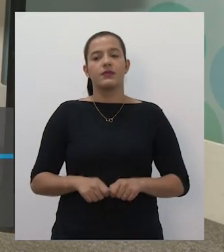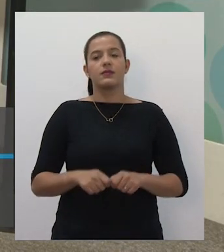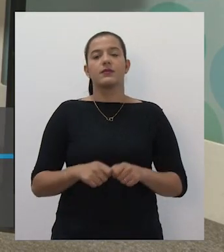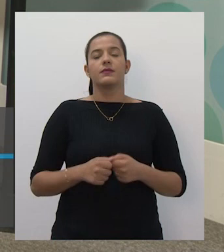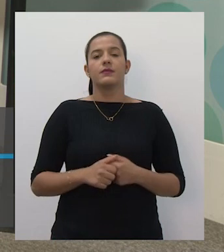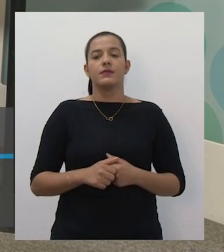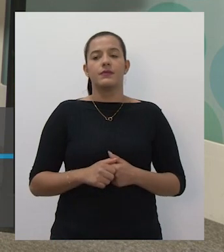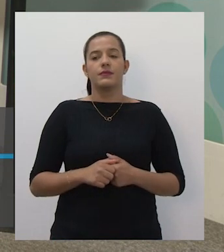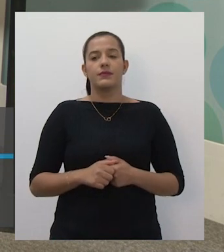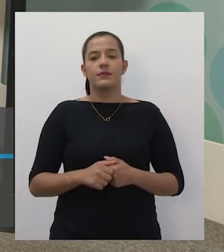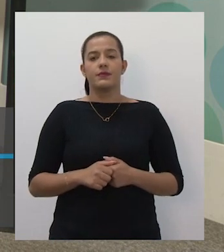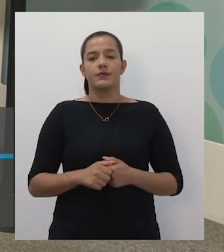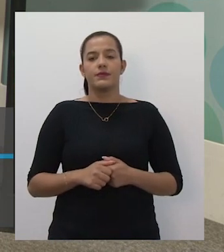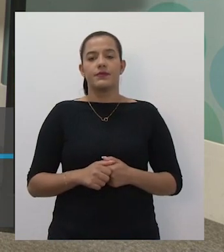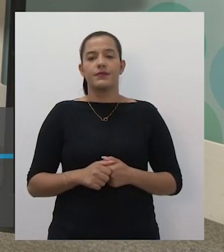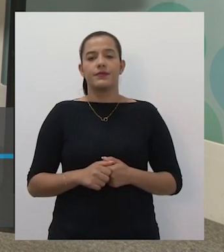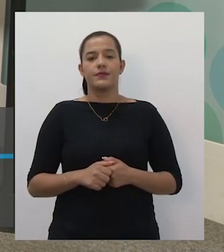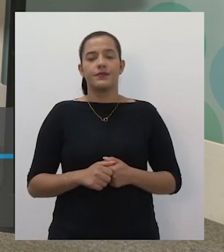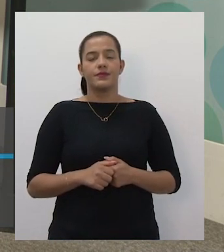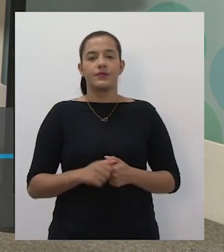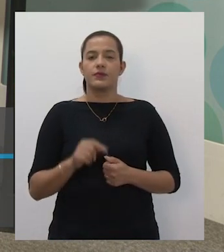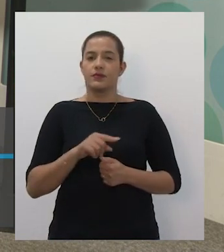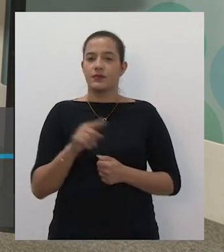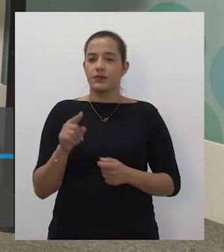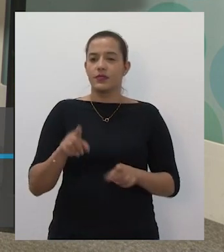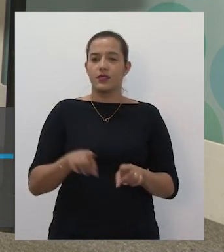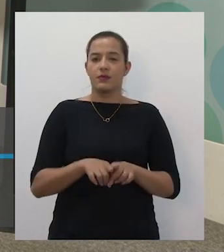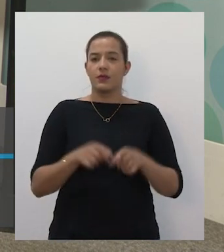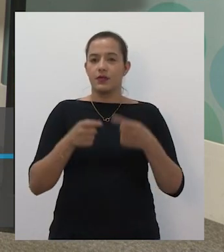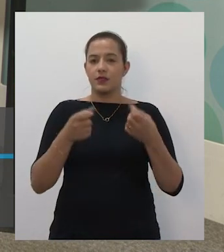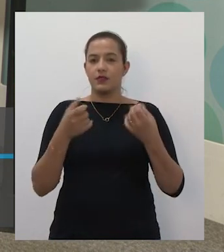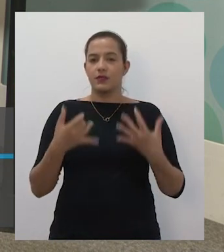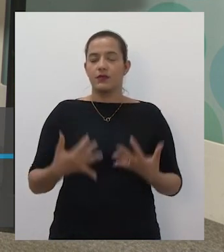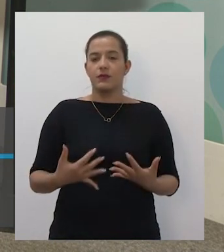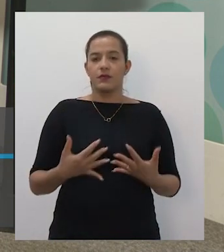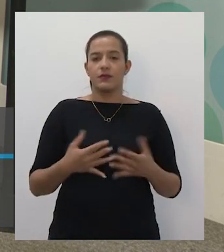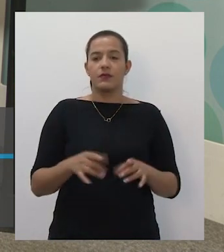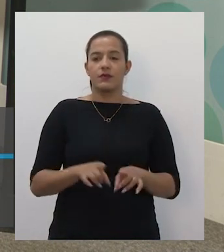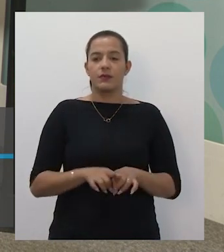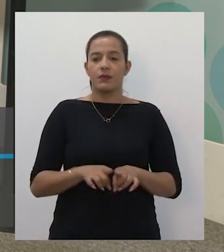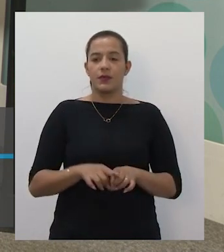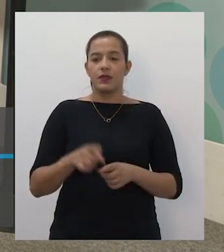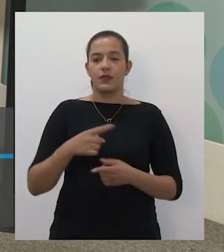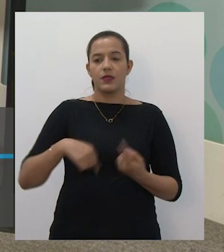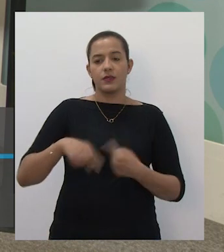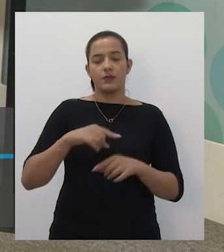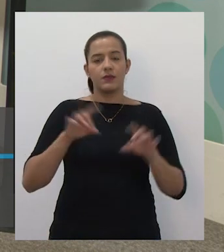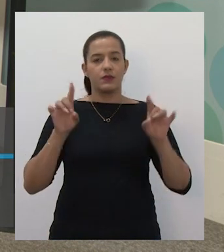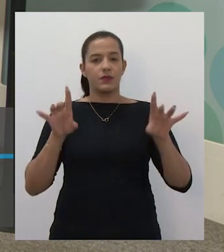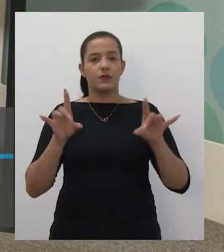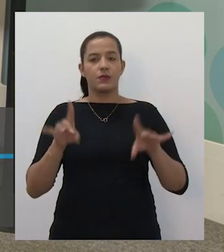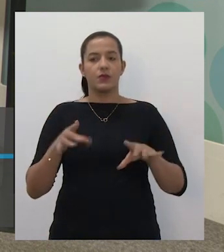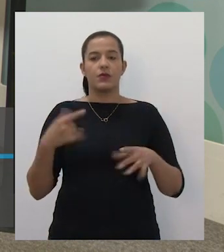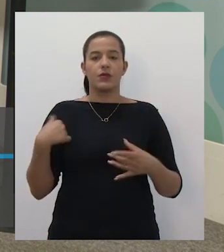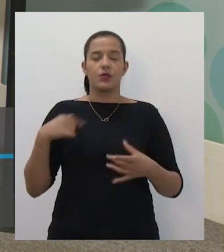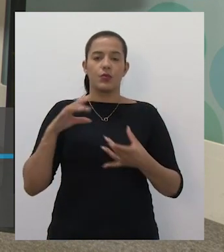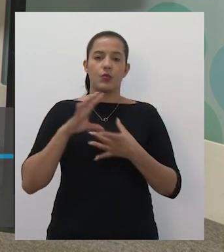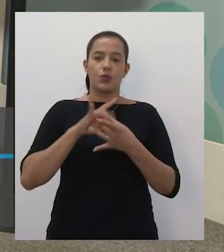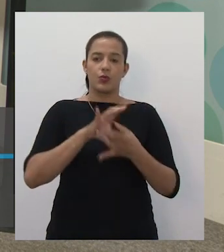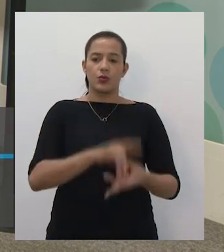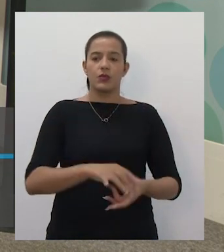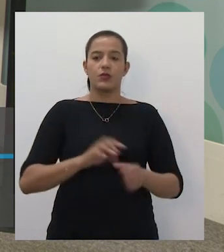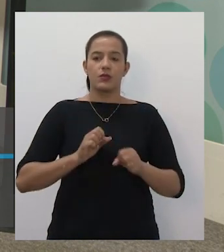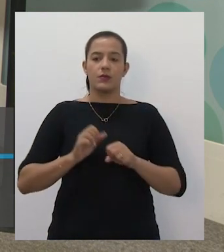horas, mas ele coloca essa questão também, quer que você comente um pouquinho sobre essa questão agora relacionada, especialmente a esse contexto, né, da